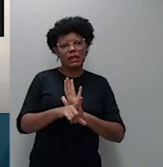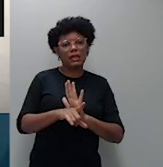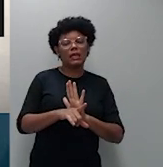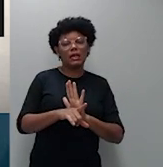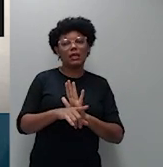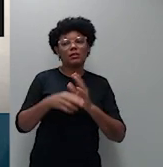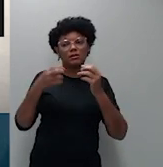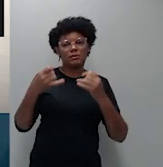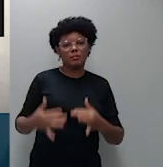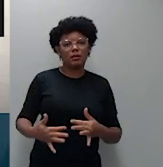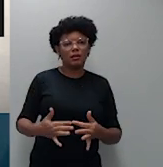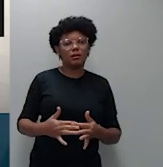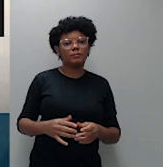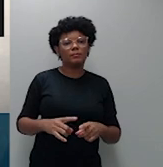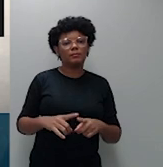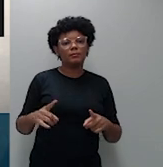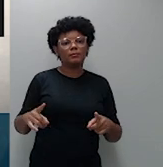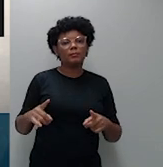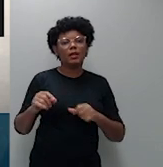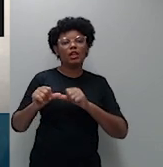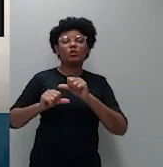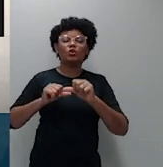para alteração